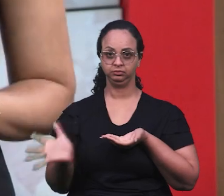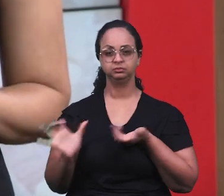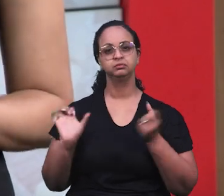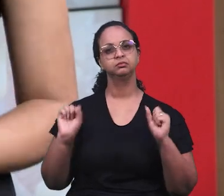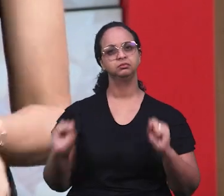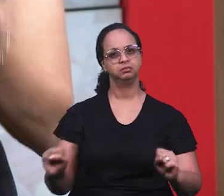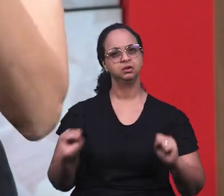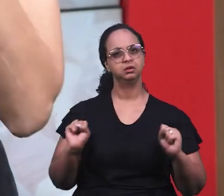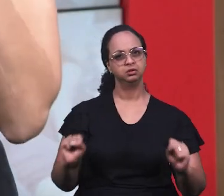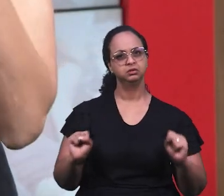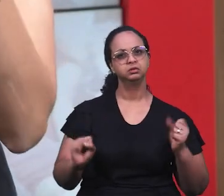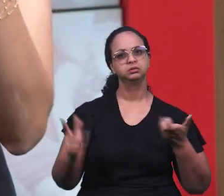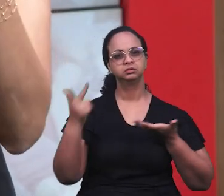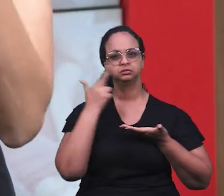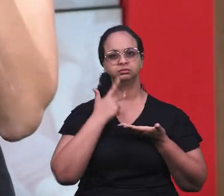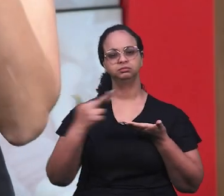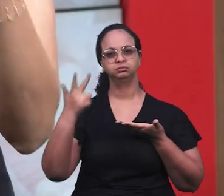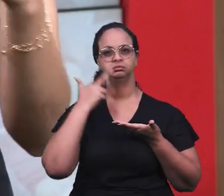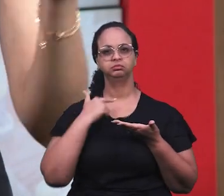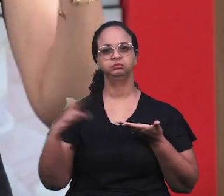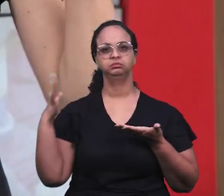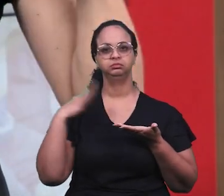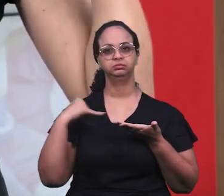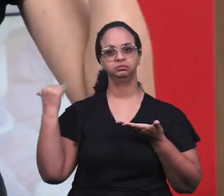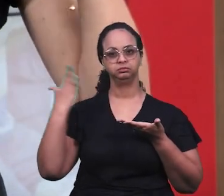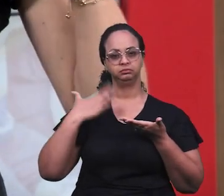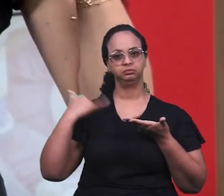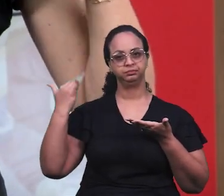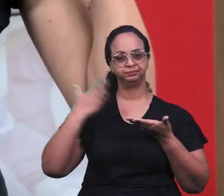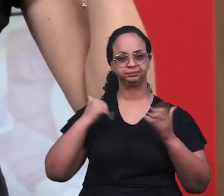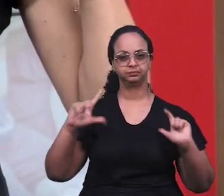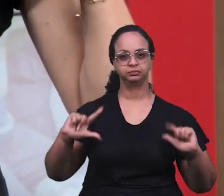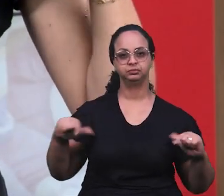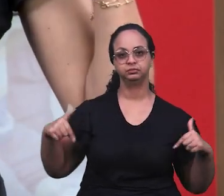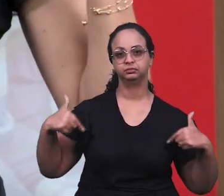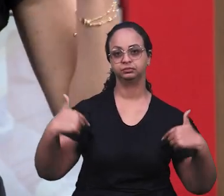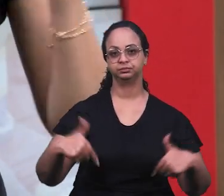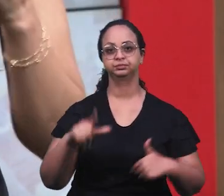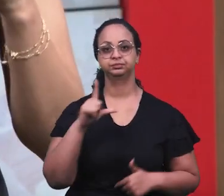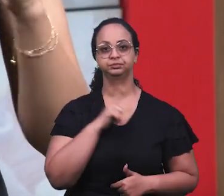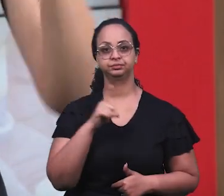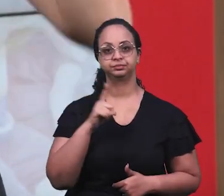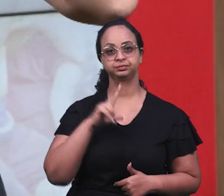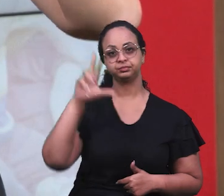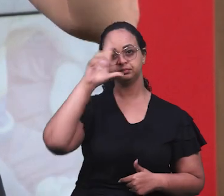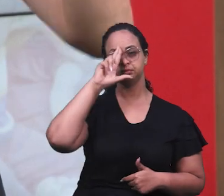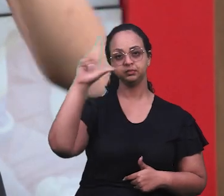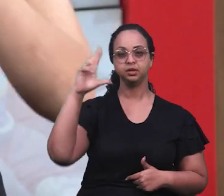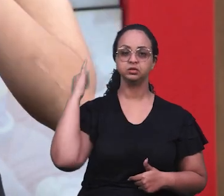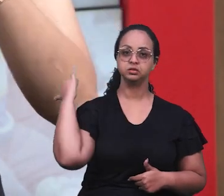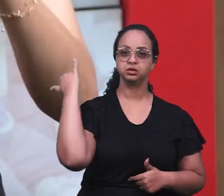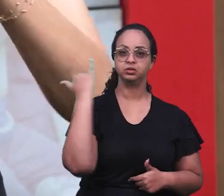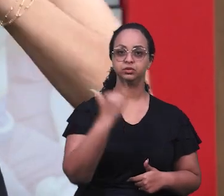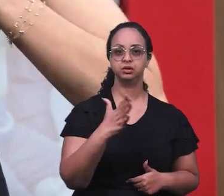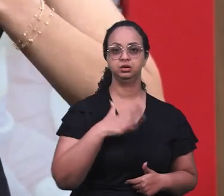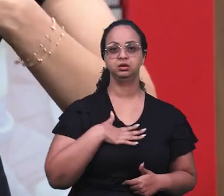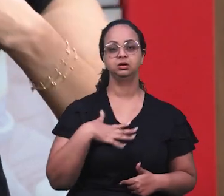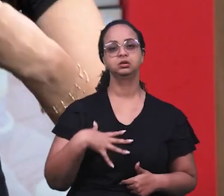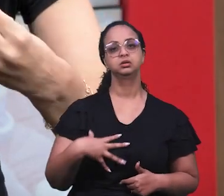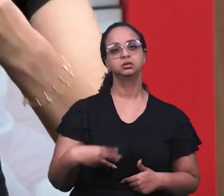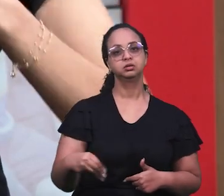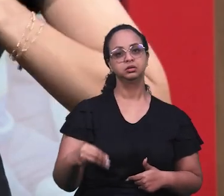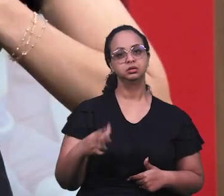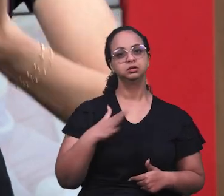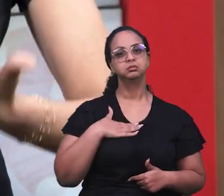só? Pode, você vai fazer, né, que o Senhor está começando a se manifestar, e você vai falar, o Senhor falando,